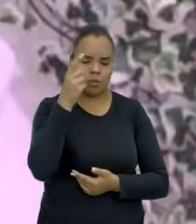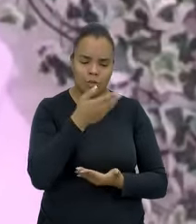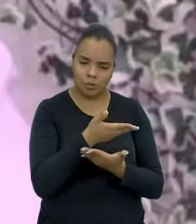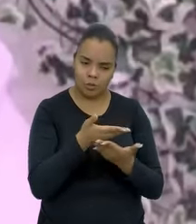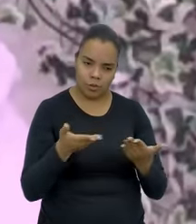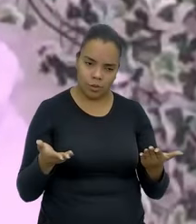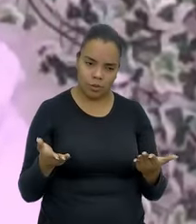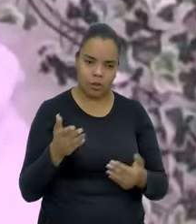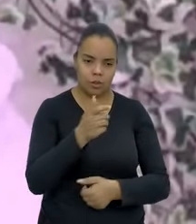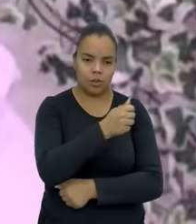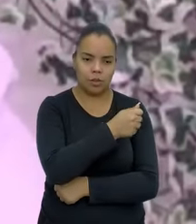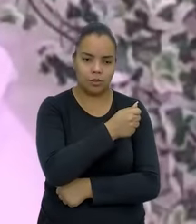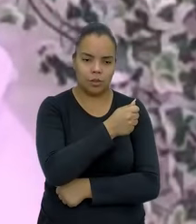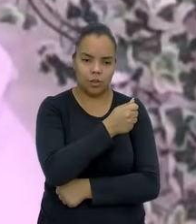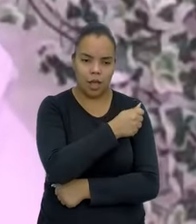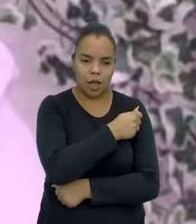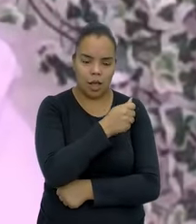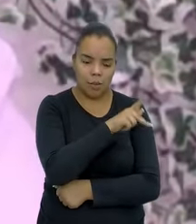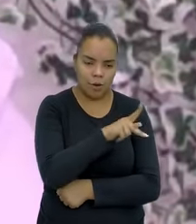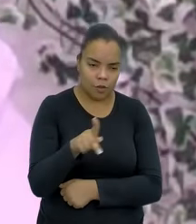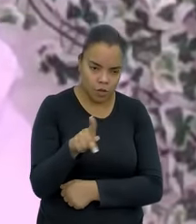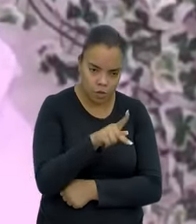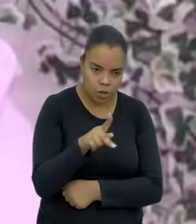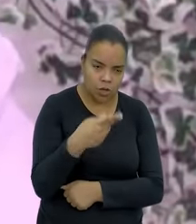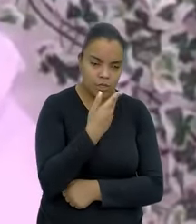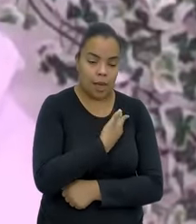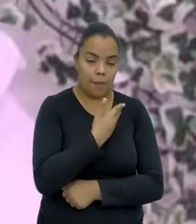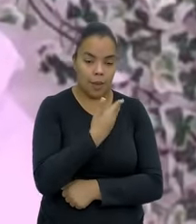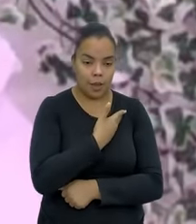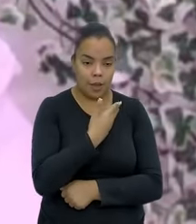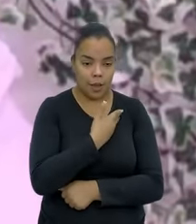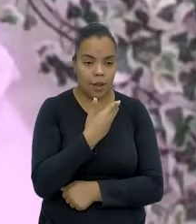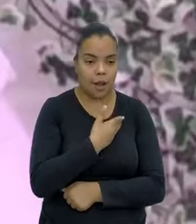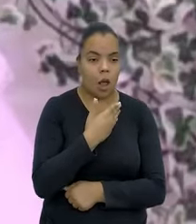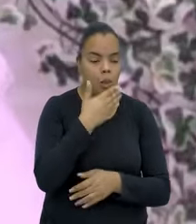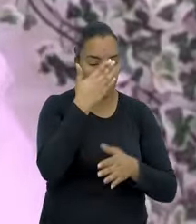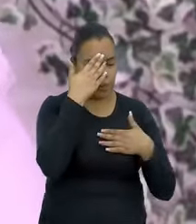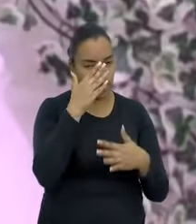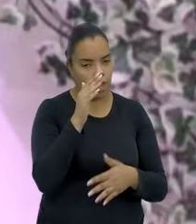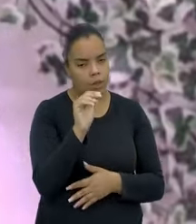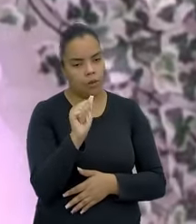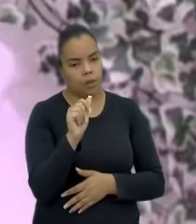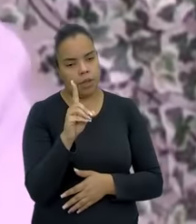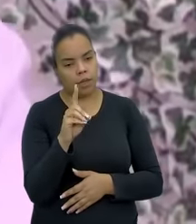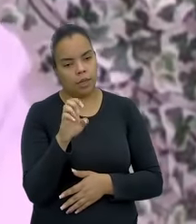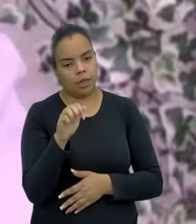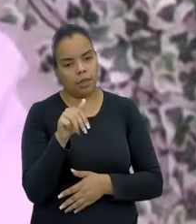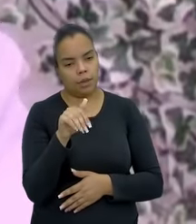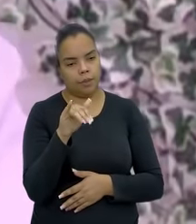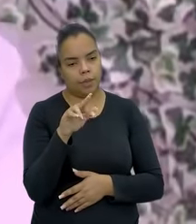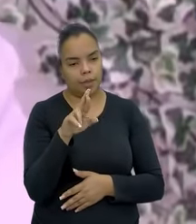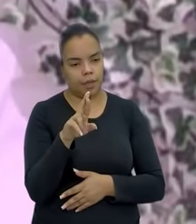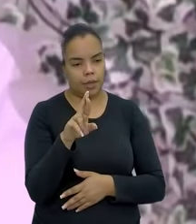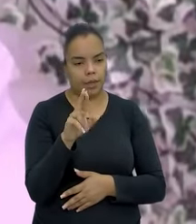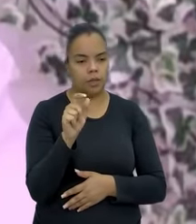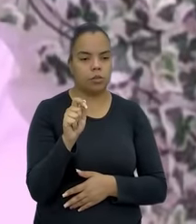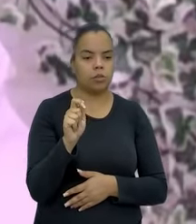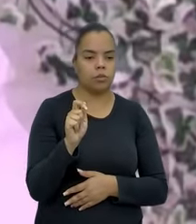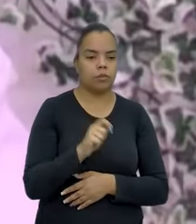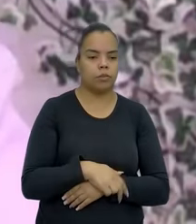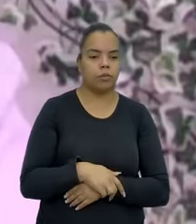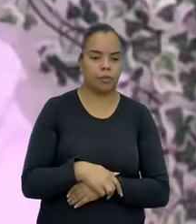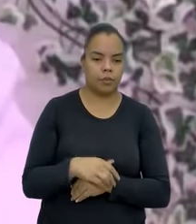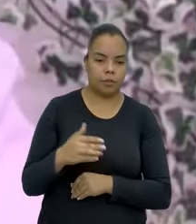todos colegas professores do estado de São Paulo obrigado Ademir é eu sou Professor Rubens e Renato